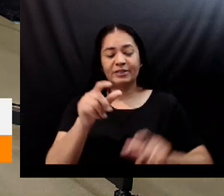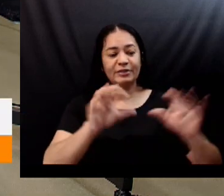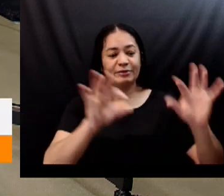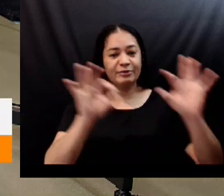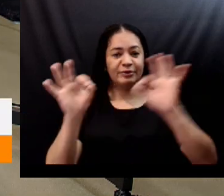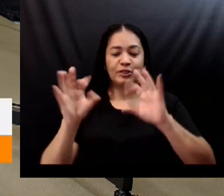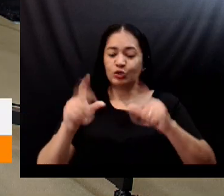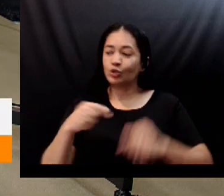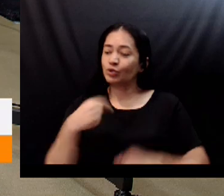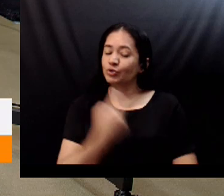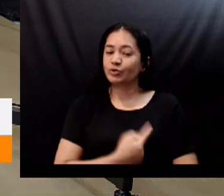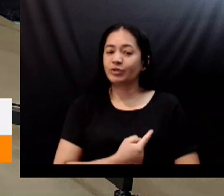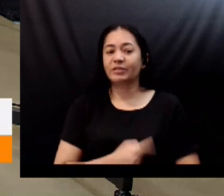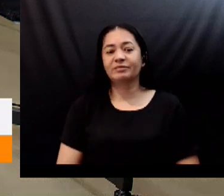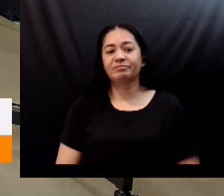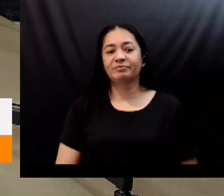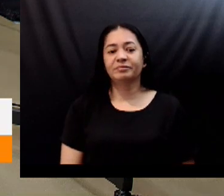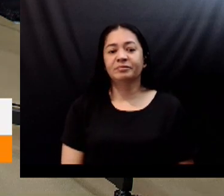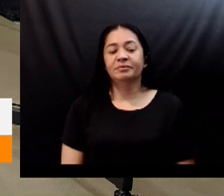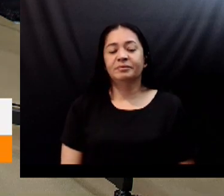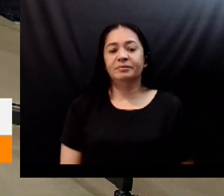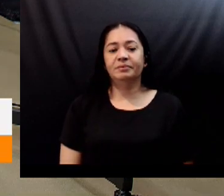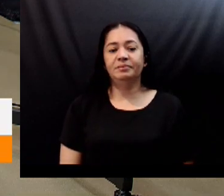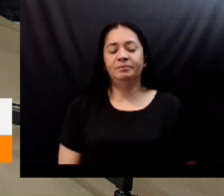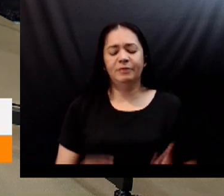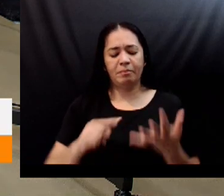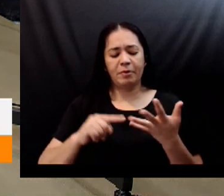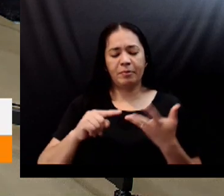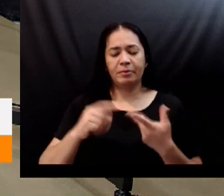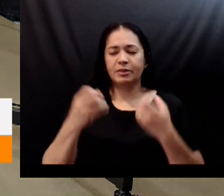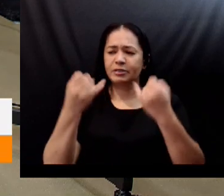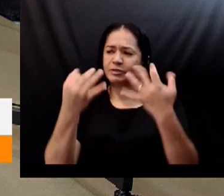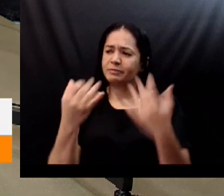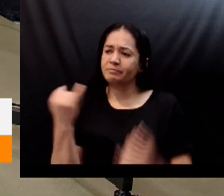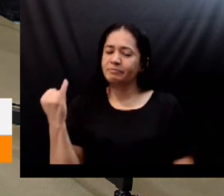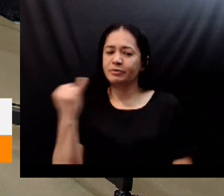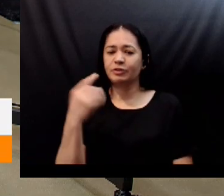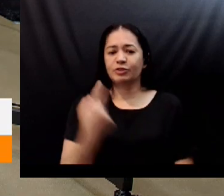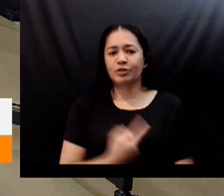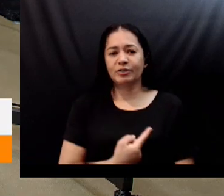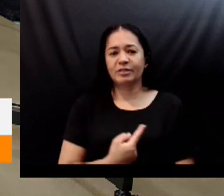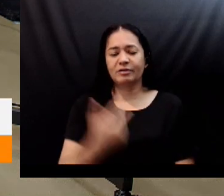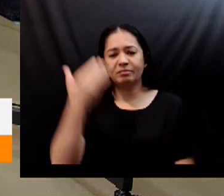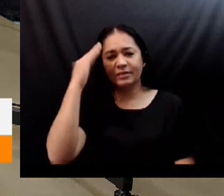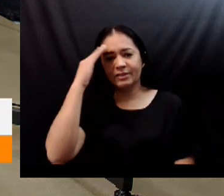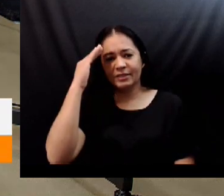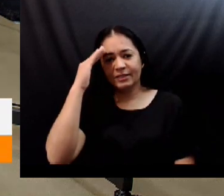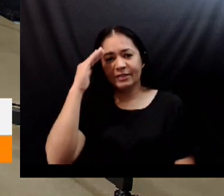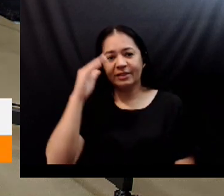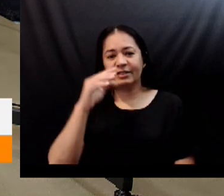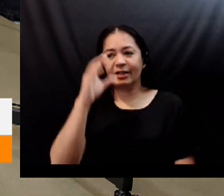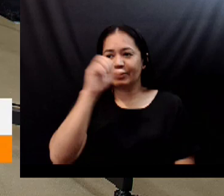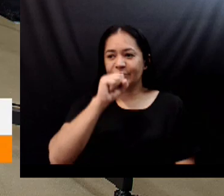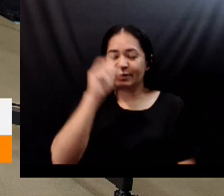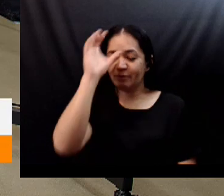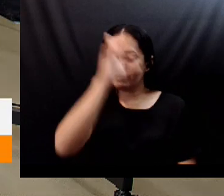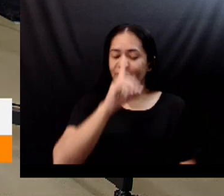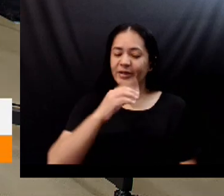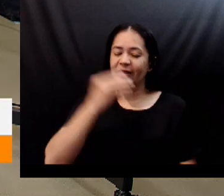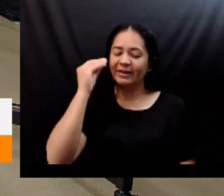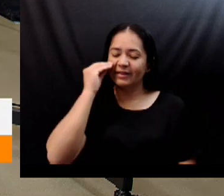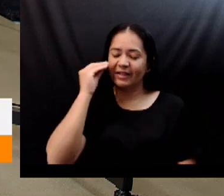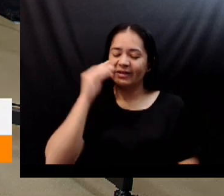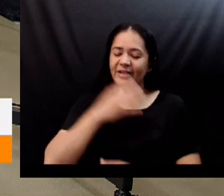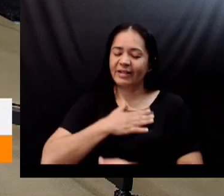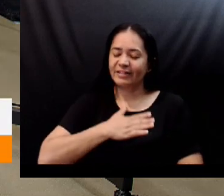aqui, assim, eu acho que pontuações bem importantes que a gente vai entender aí final de semana e vamos tentar descansar e largar o celular. Obrigada,